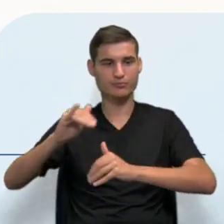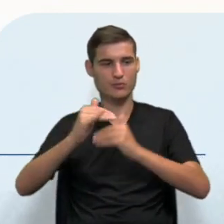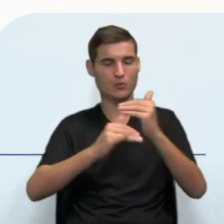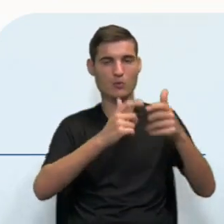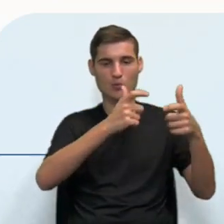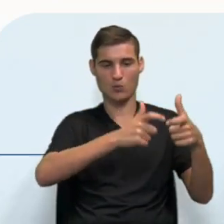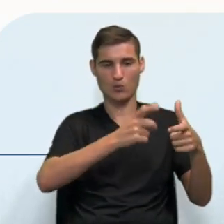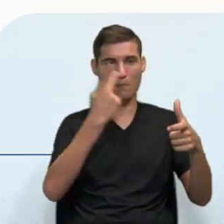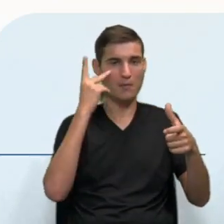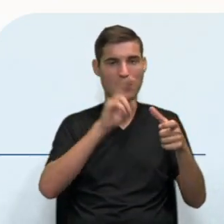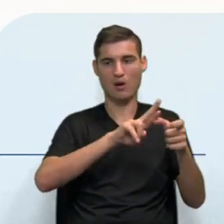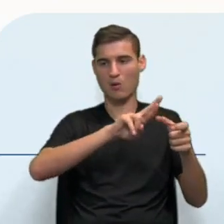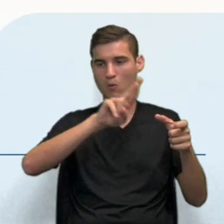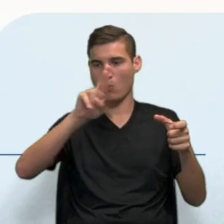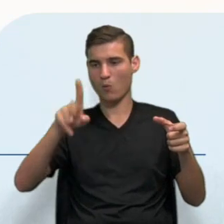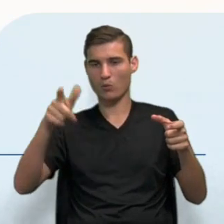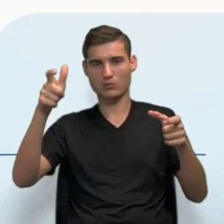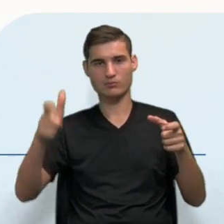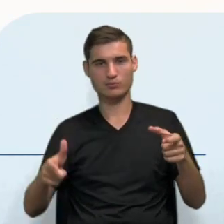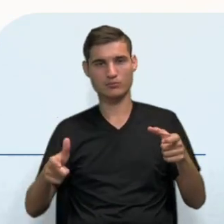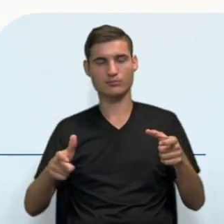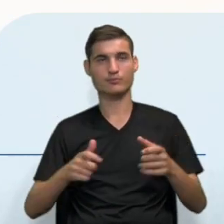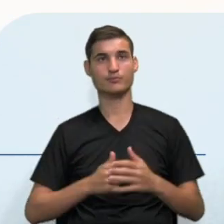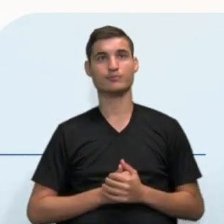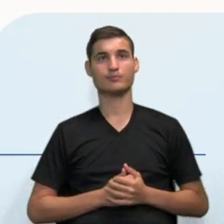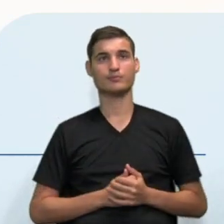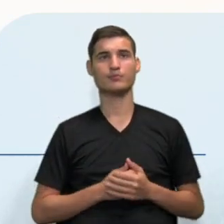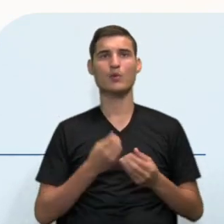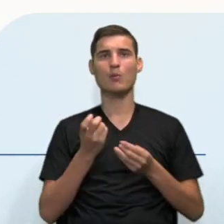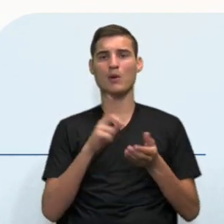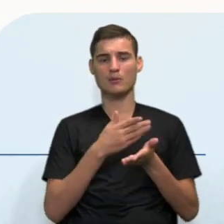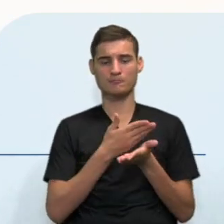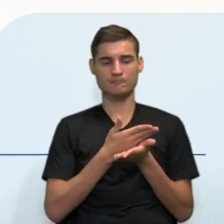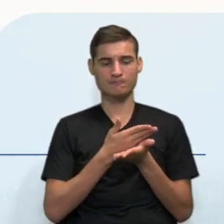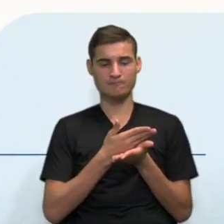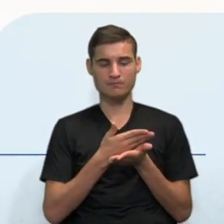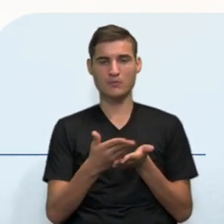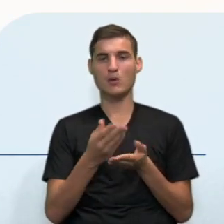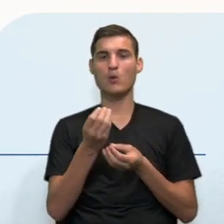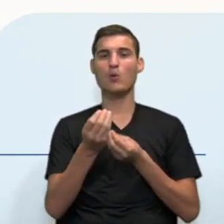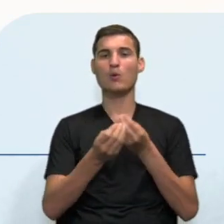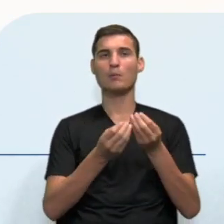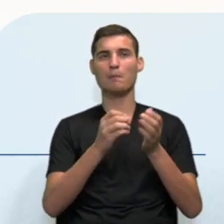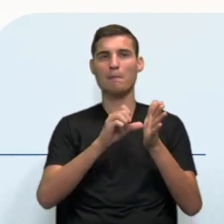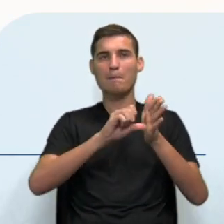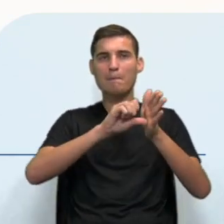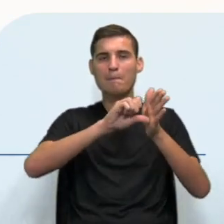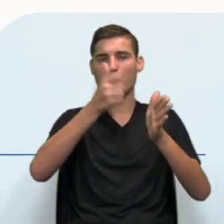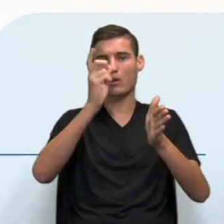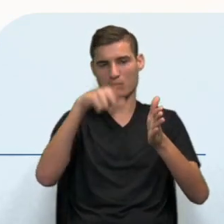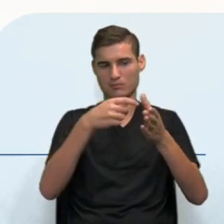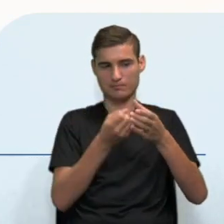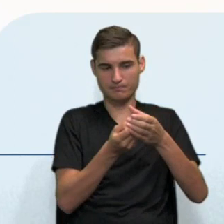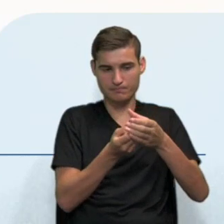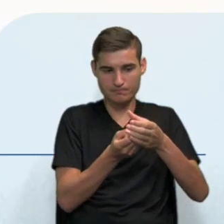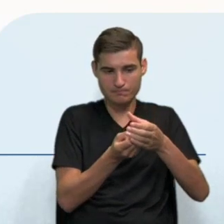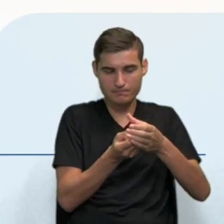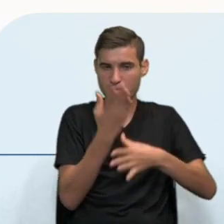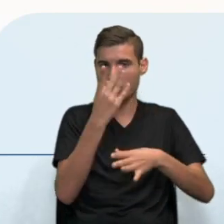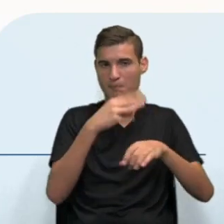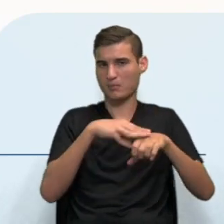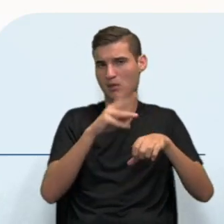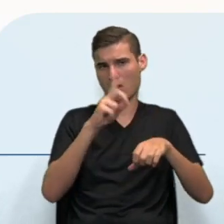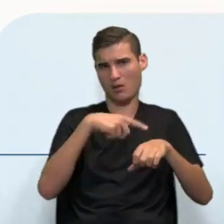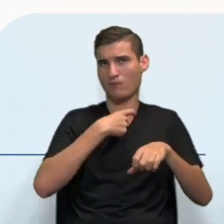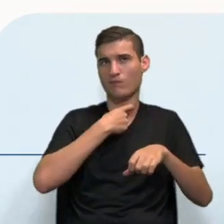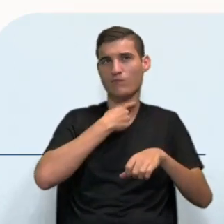que é o processo para isso acontecer? Então, primeiro tem uma geração de mensagem. Como eu falei, pode ser a